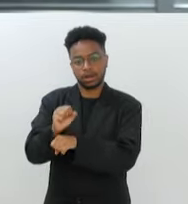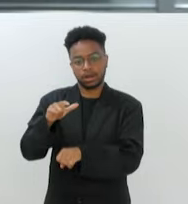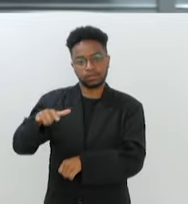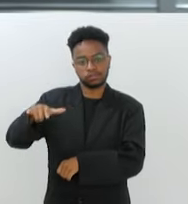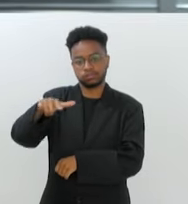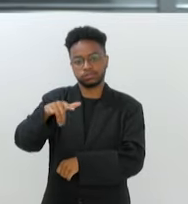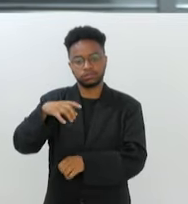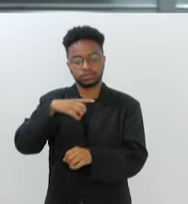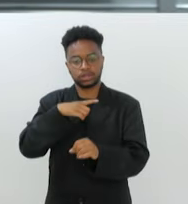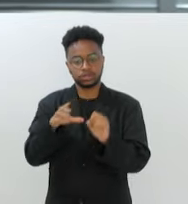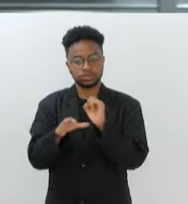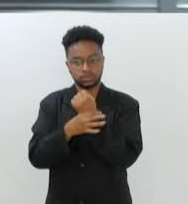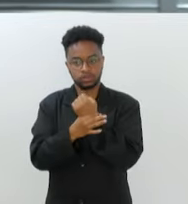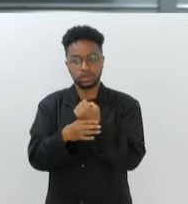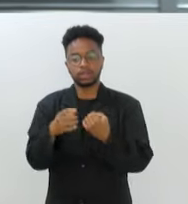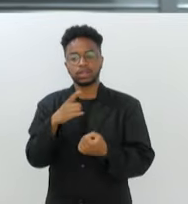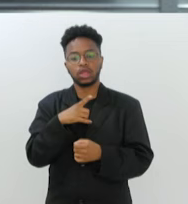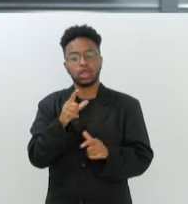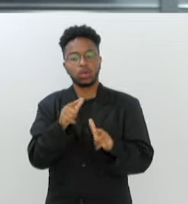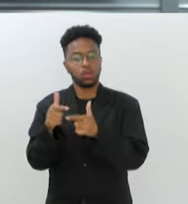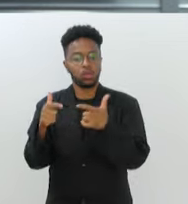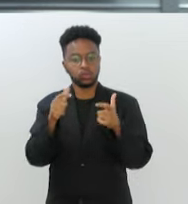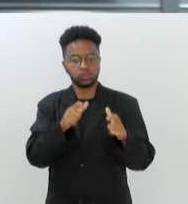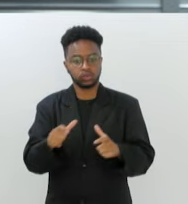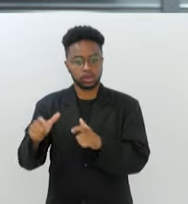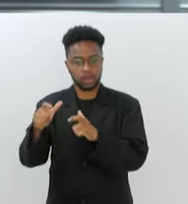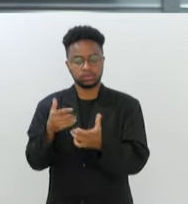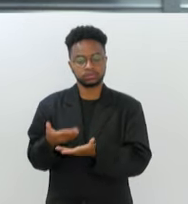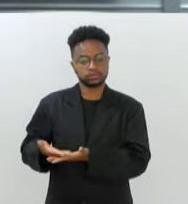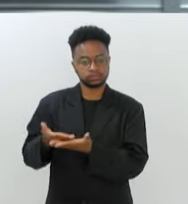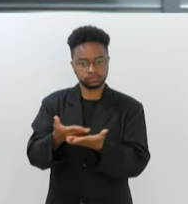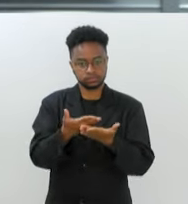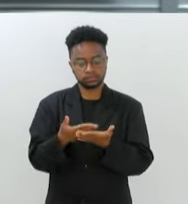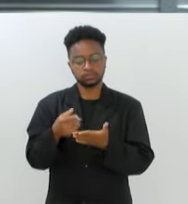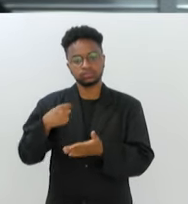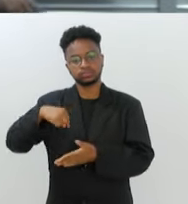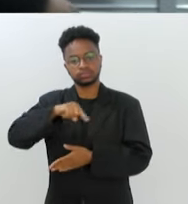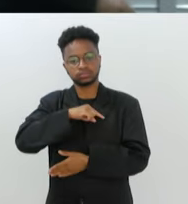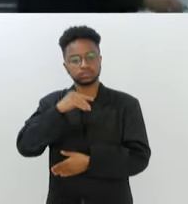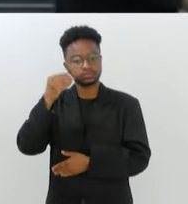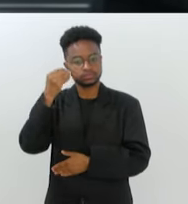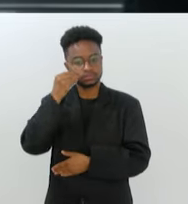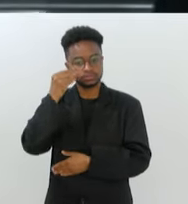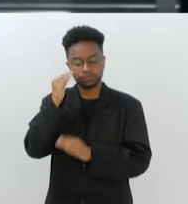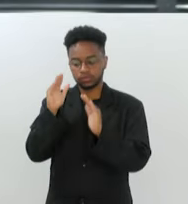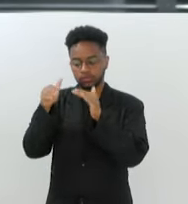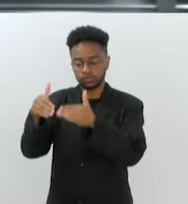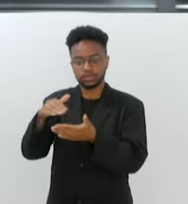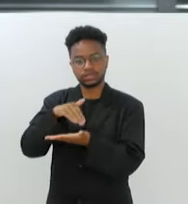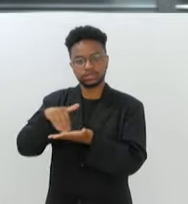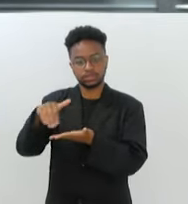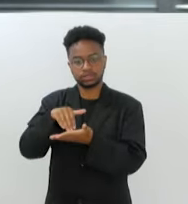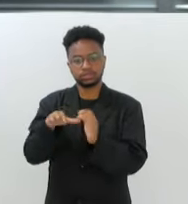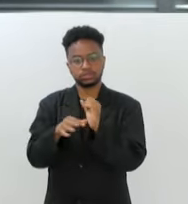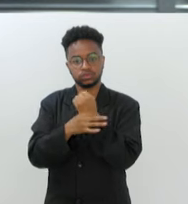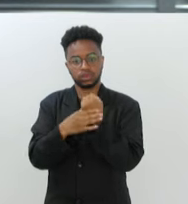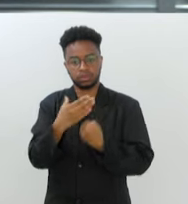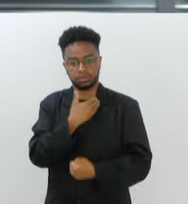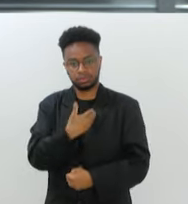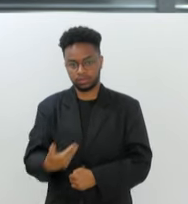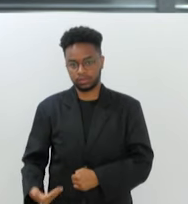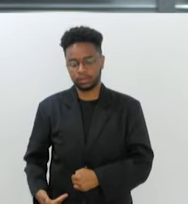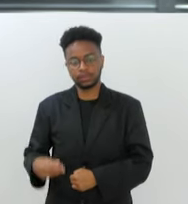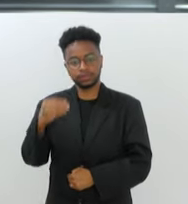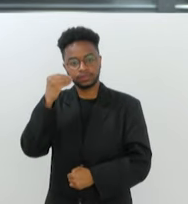O GSI e outras unidades estão fazendo os estudos. A gente está tentando centralizar isso na Secretaria de Segurança Pública no sentido